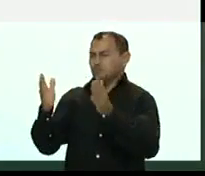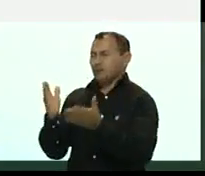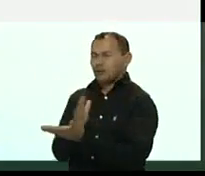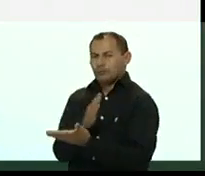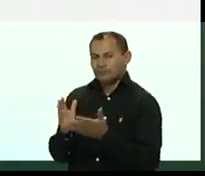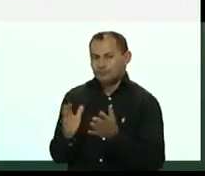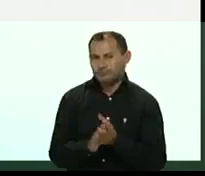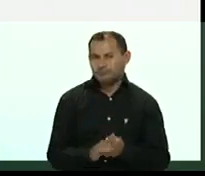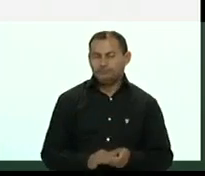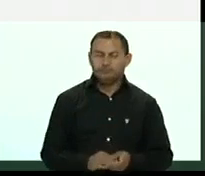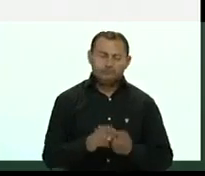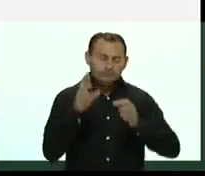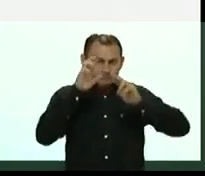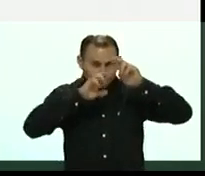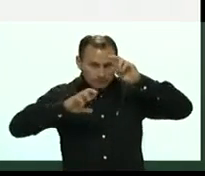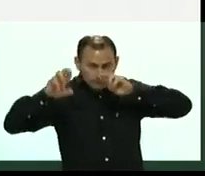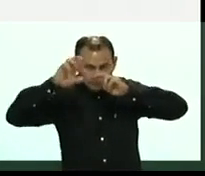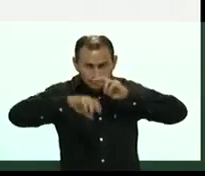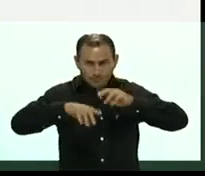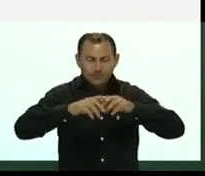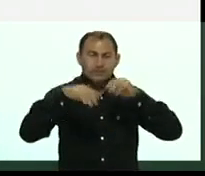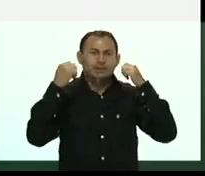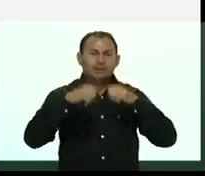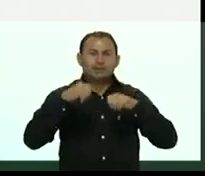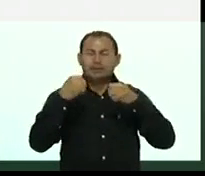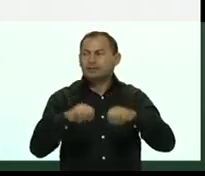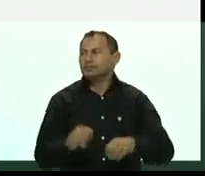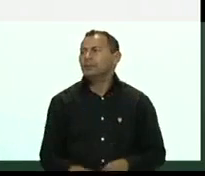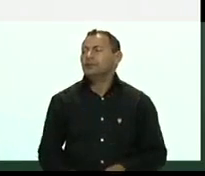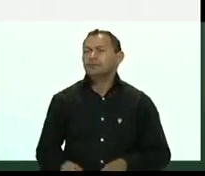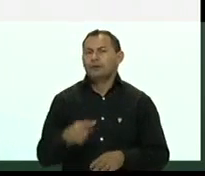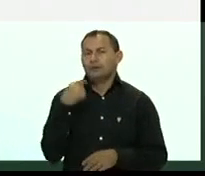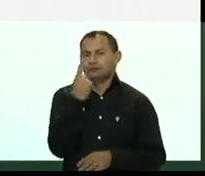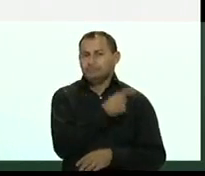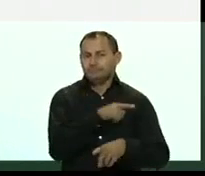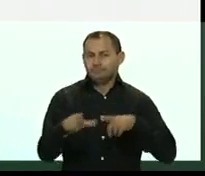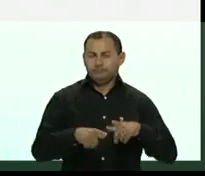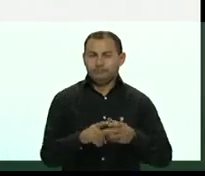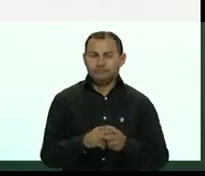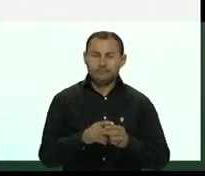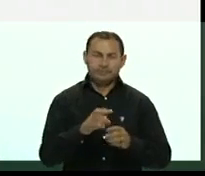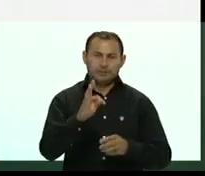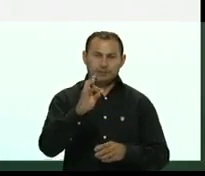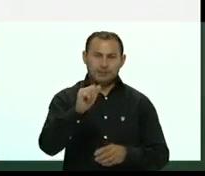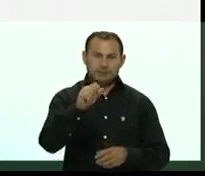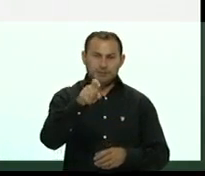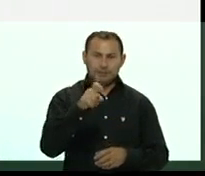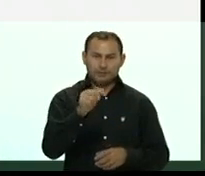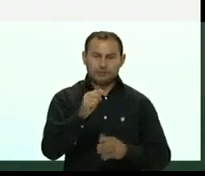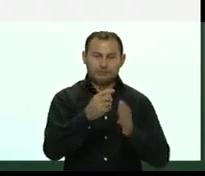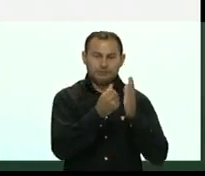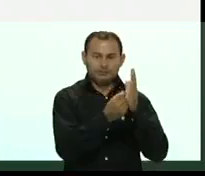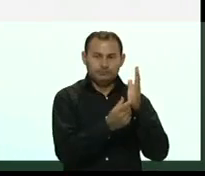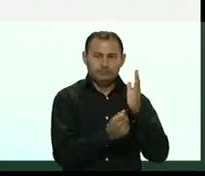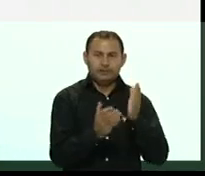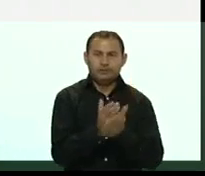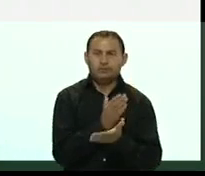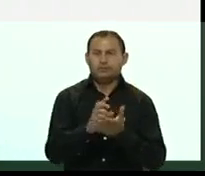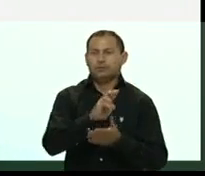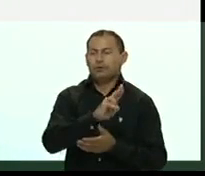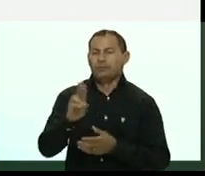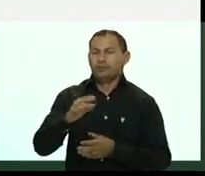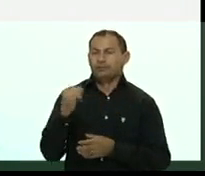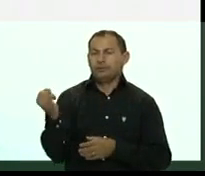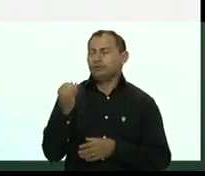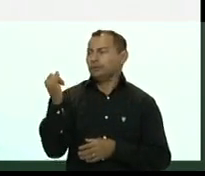algumas observações aqui que são necessárias. É quando a gente está trabalhando com a questão da taxa, tá? Então, só algumas nomenclaturas que